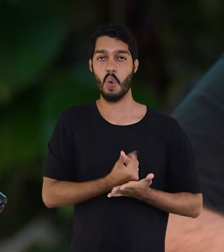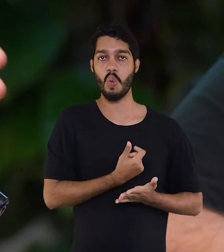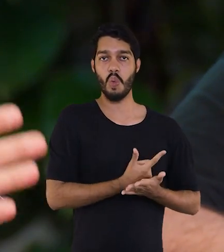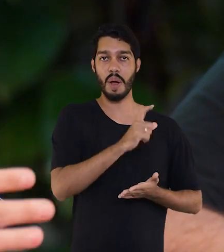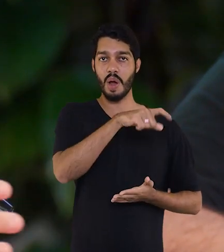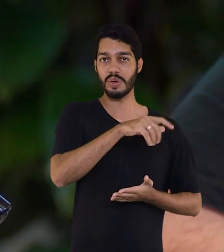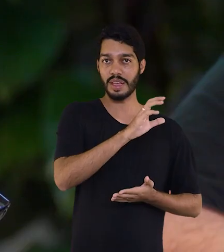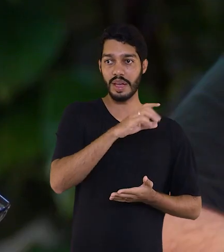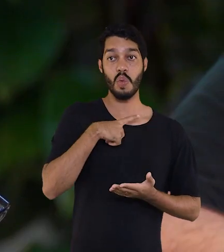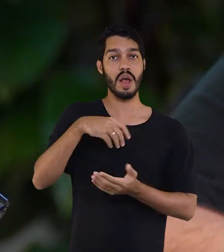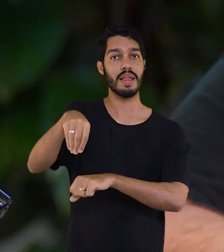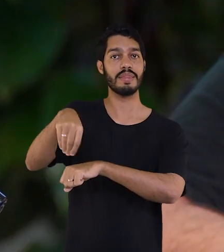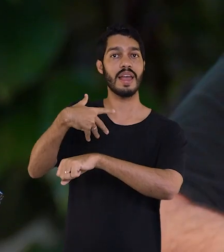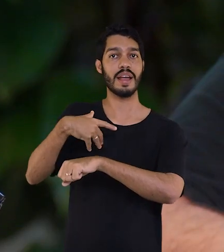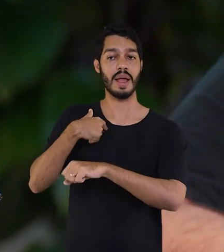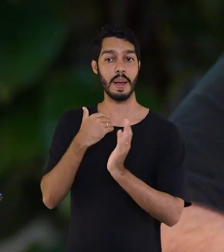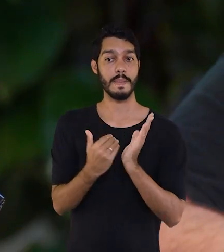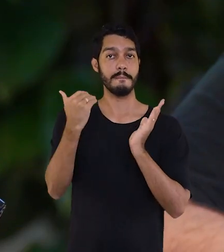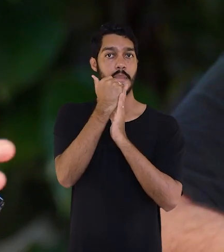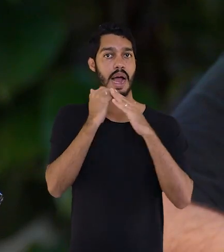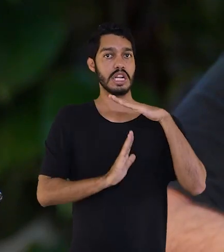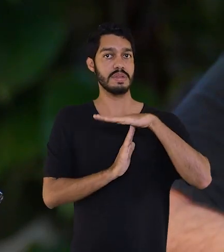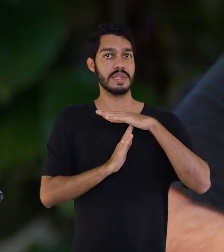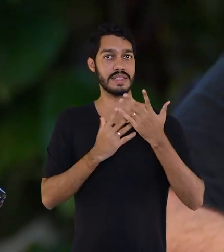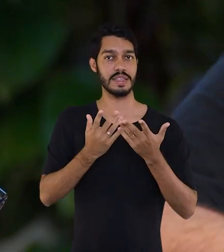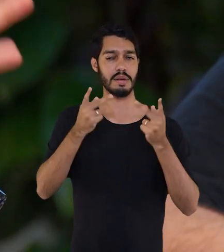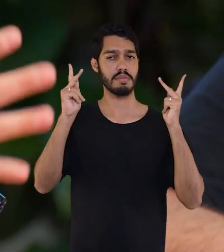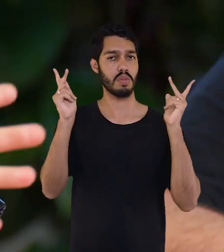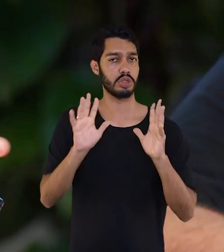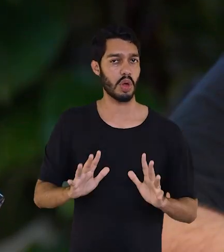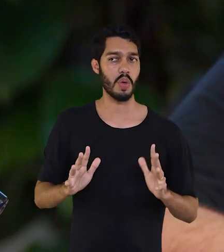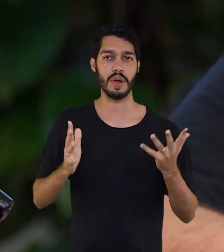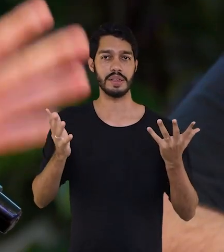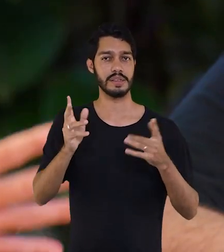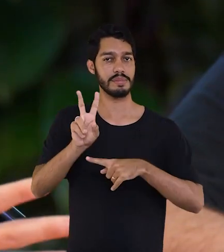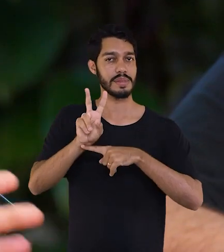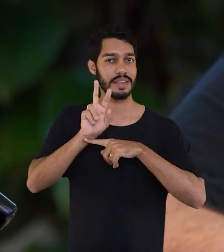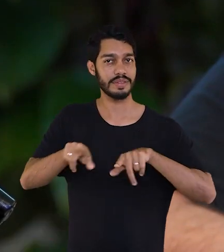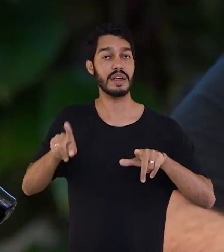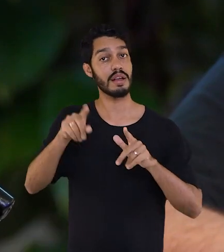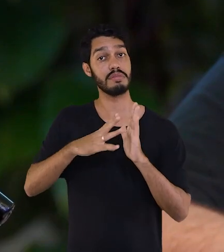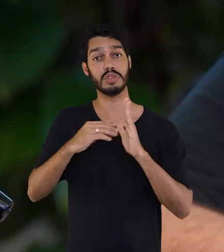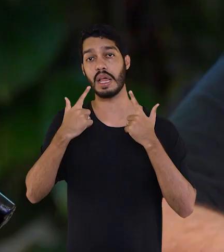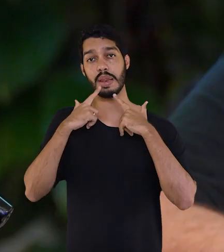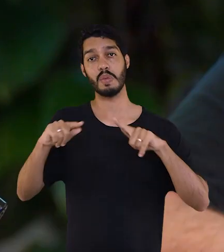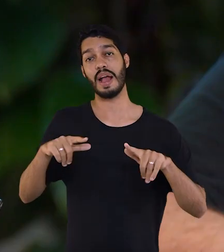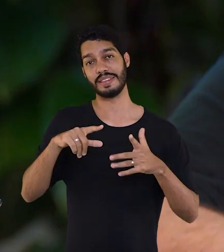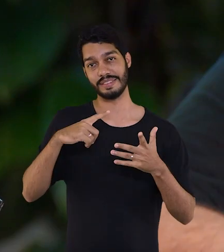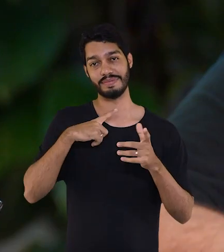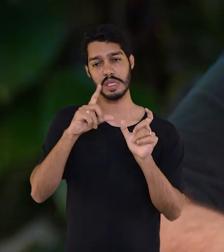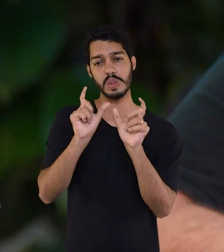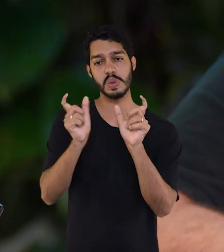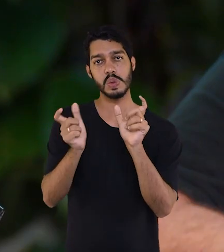nas suas compras de cartão de crédito, é sugerido aumentos de limite, promoções, empréstimos, tudo isso são modelos